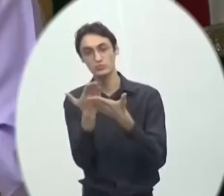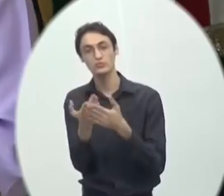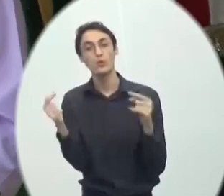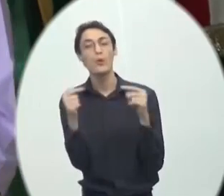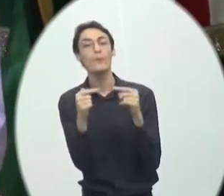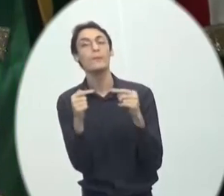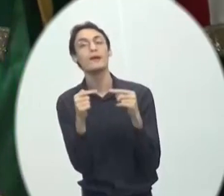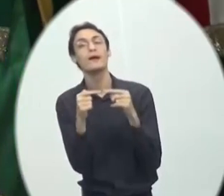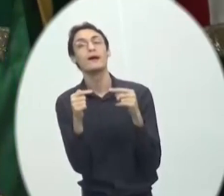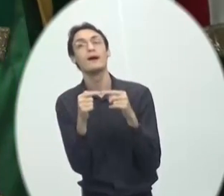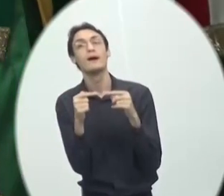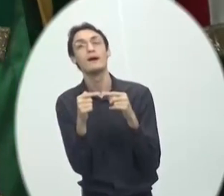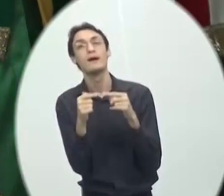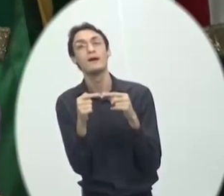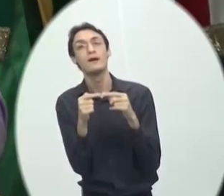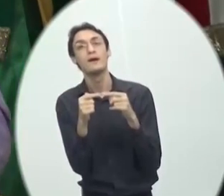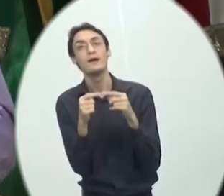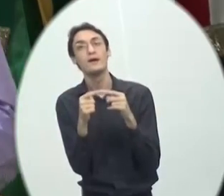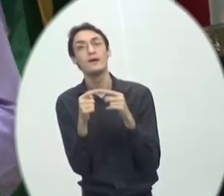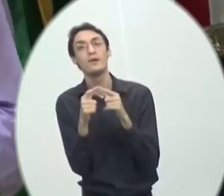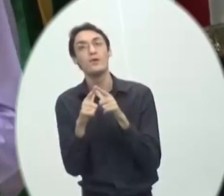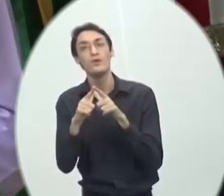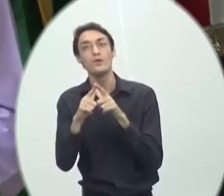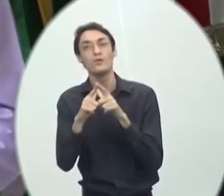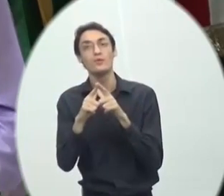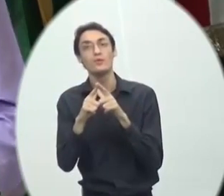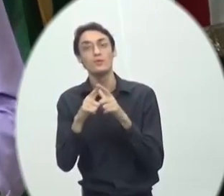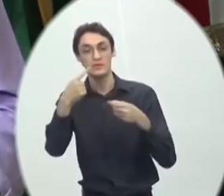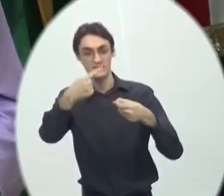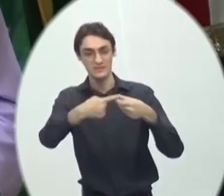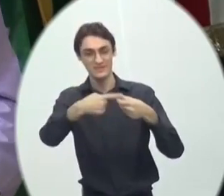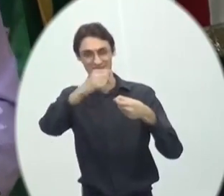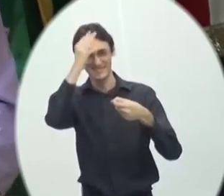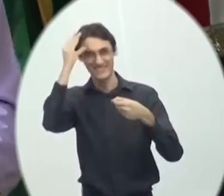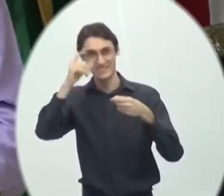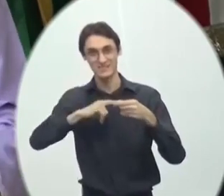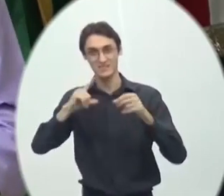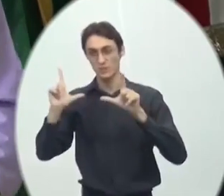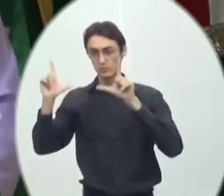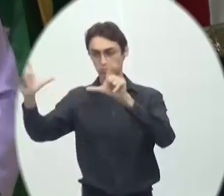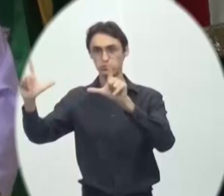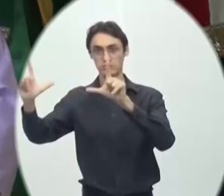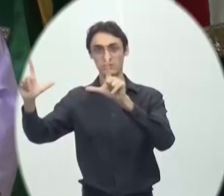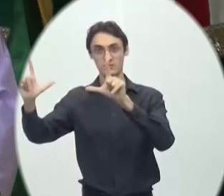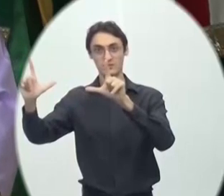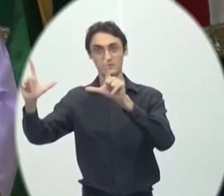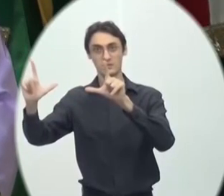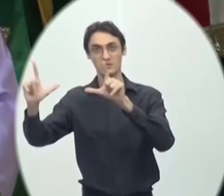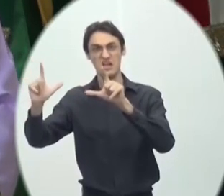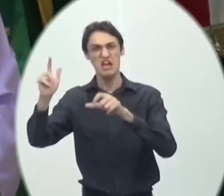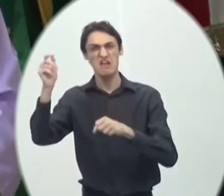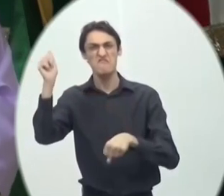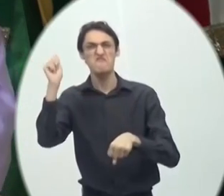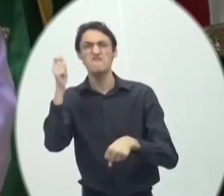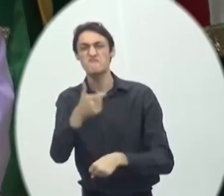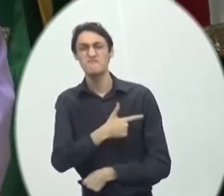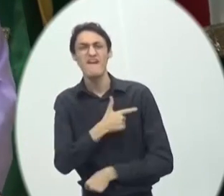relação aos outdoor que tem na nossa cidade. Uns outdoor feios, de madeira,